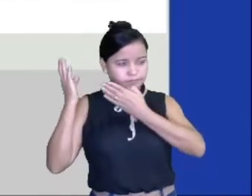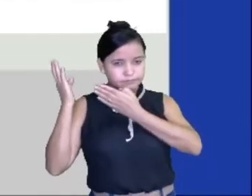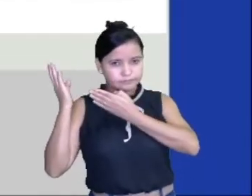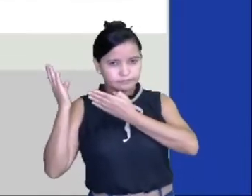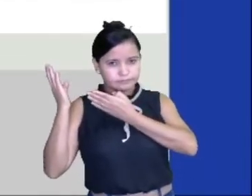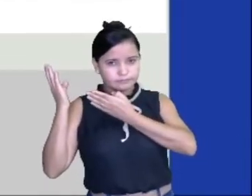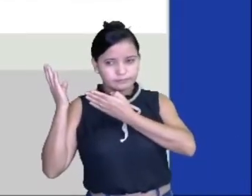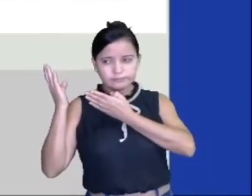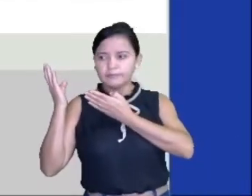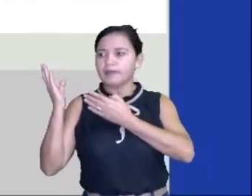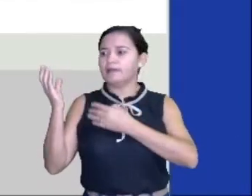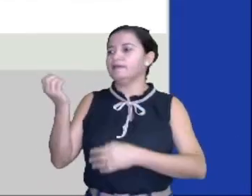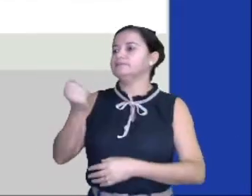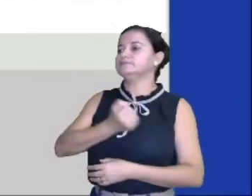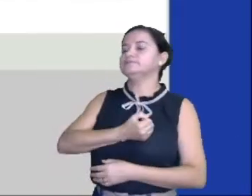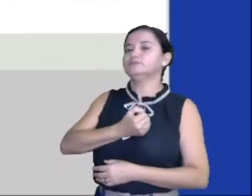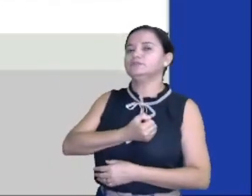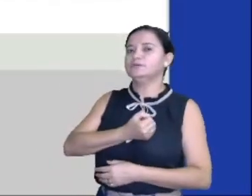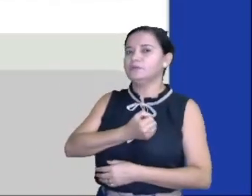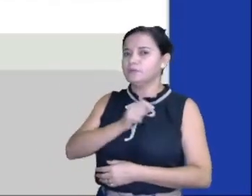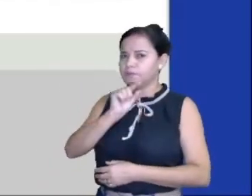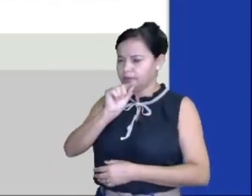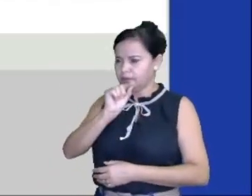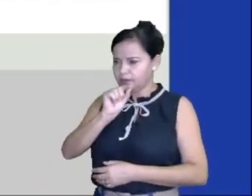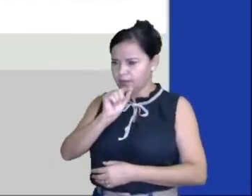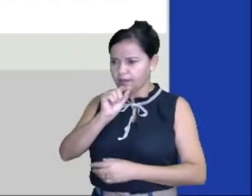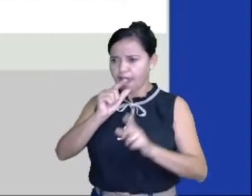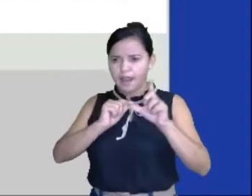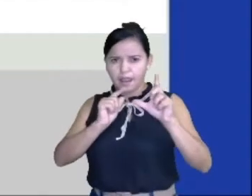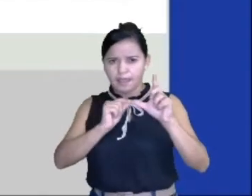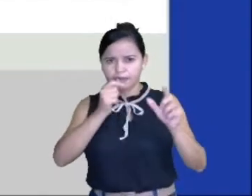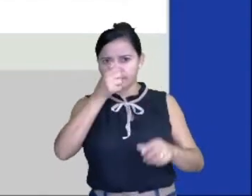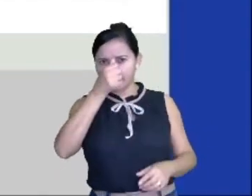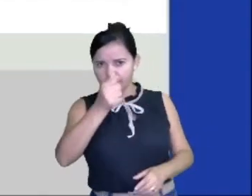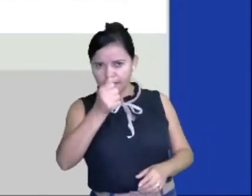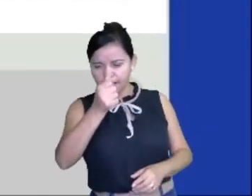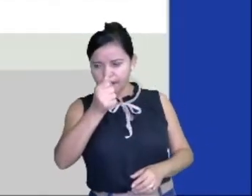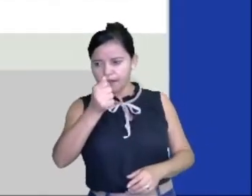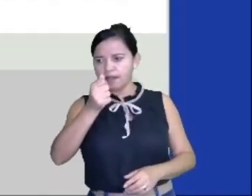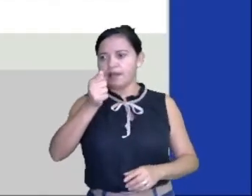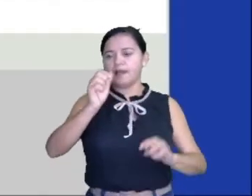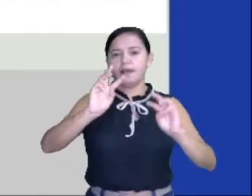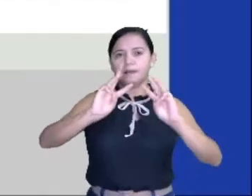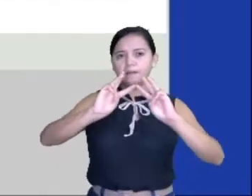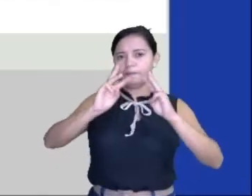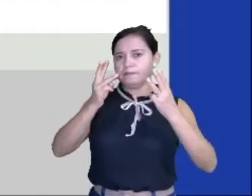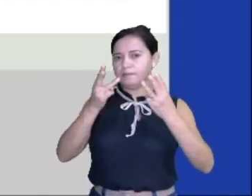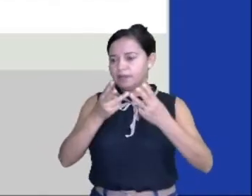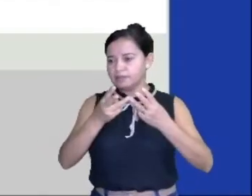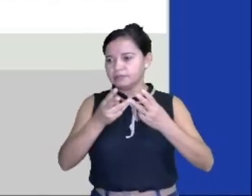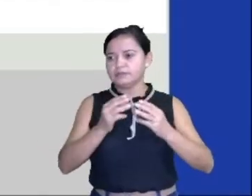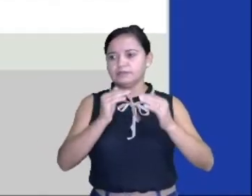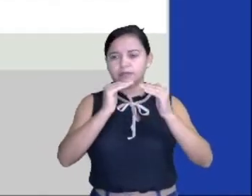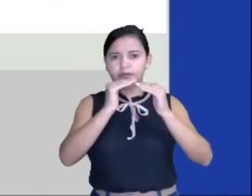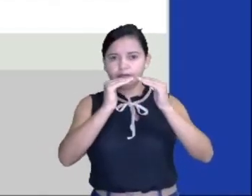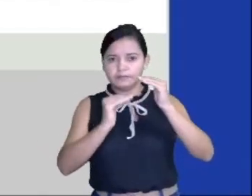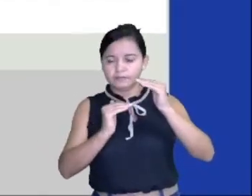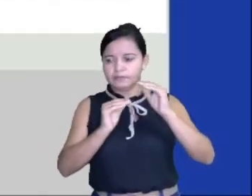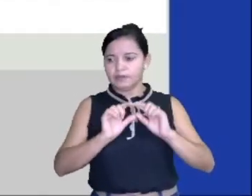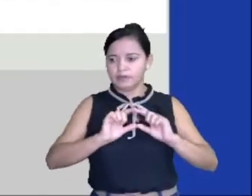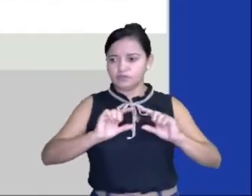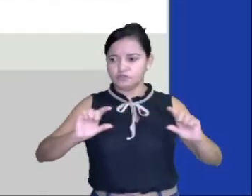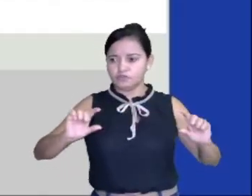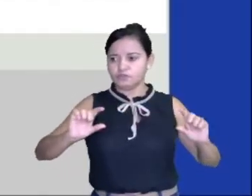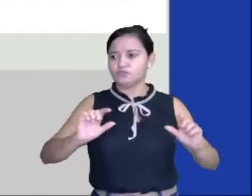na verdade, seria um número de massa, tá? Que a gente representa pela letra A. Já embaixo, a gente teria o número atômico, o número